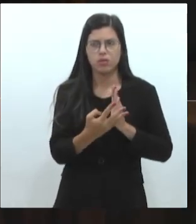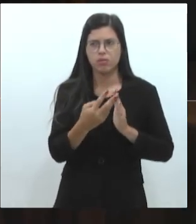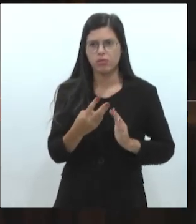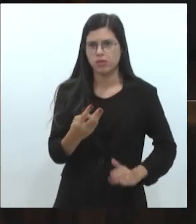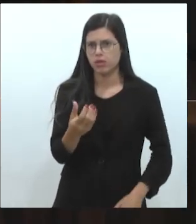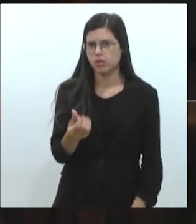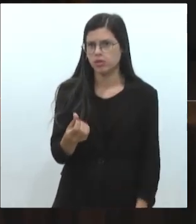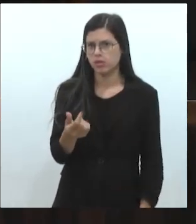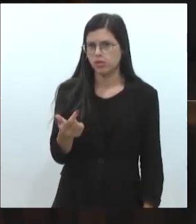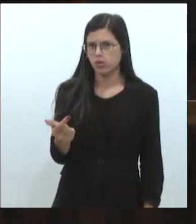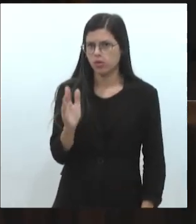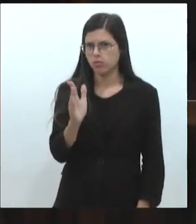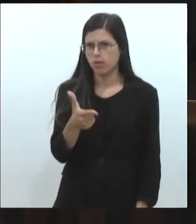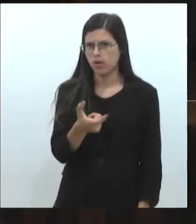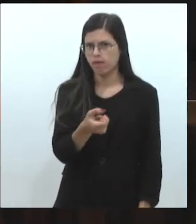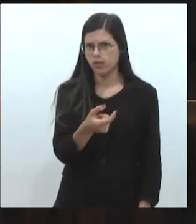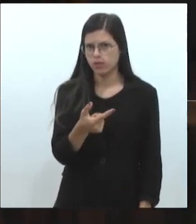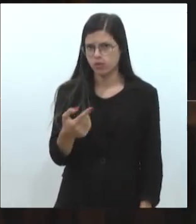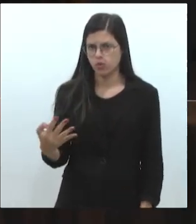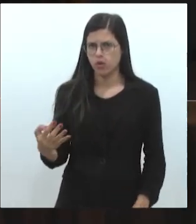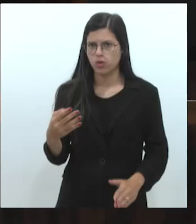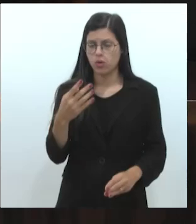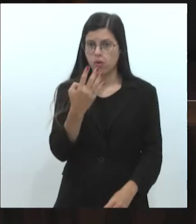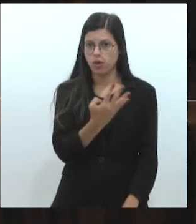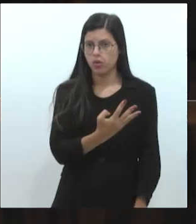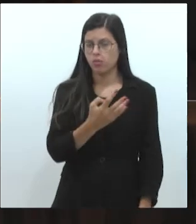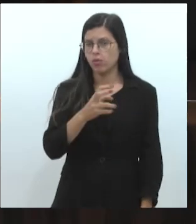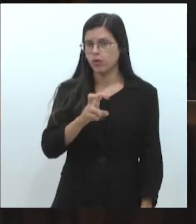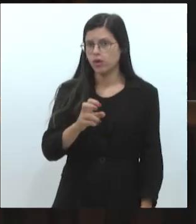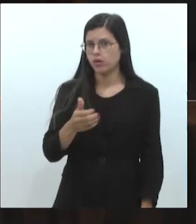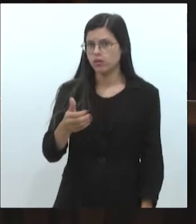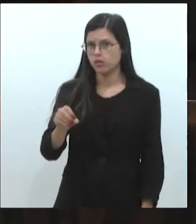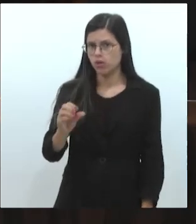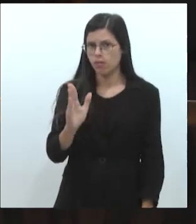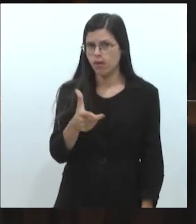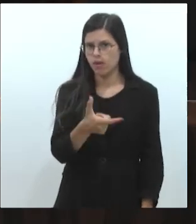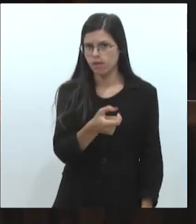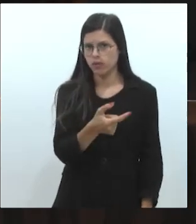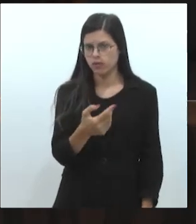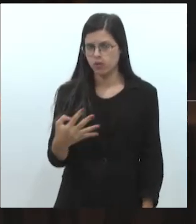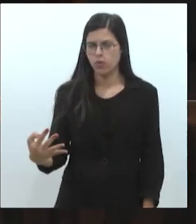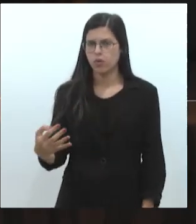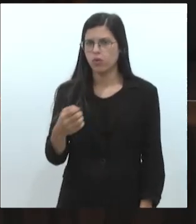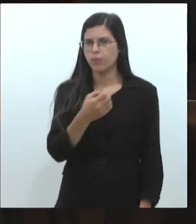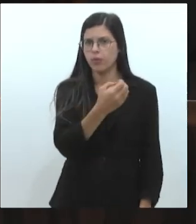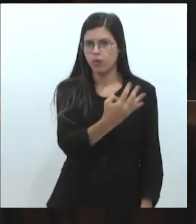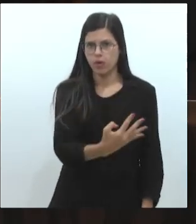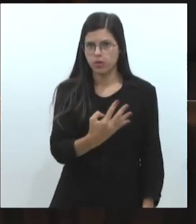4.362 de 24, 4.519 de 24,